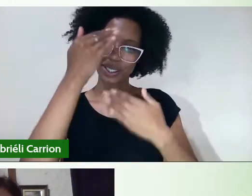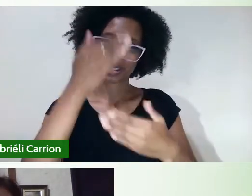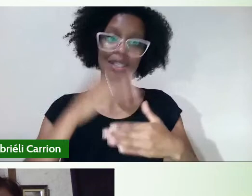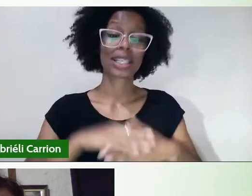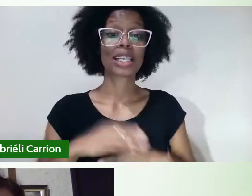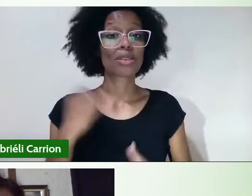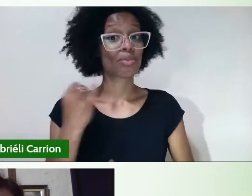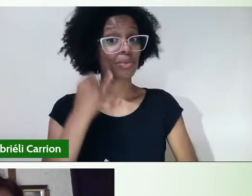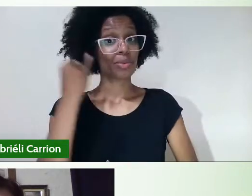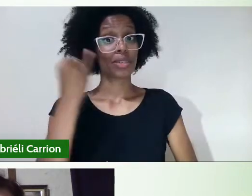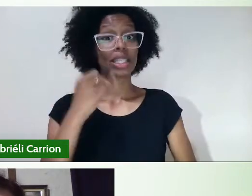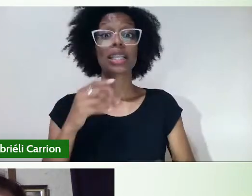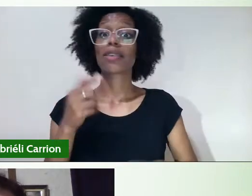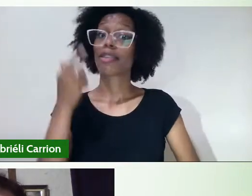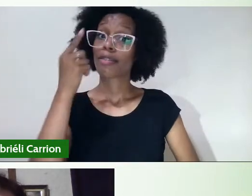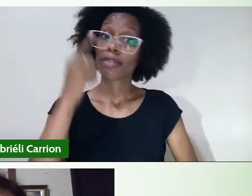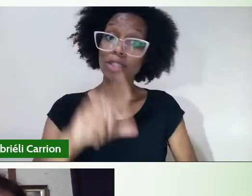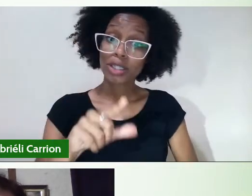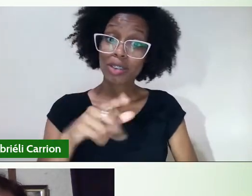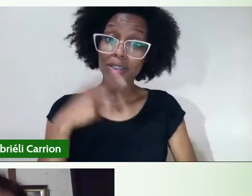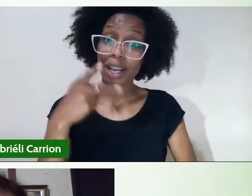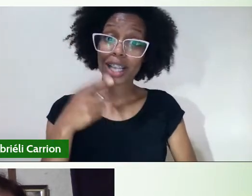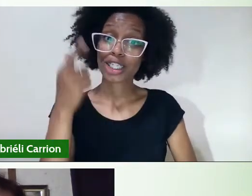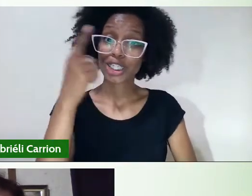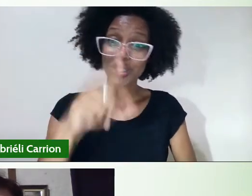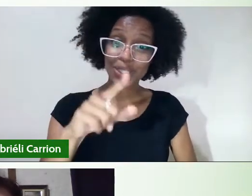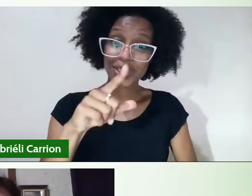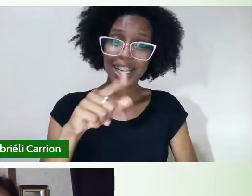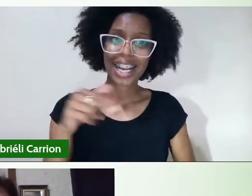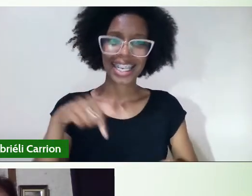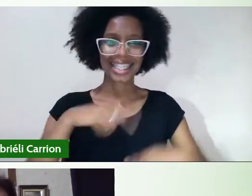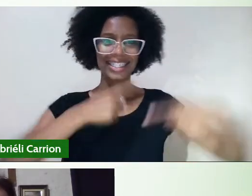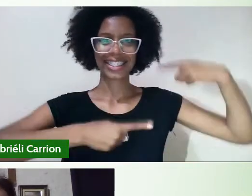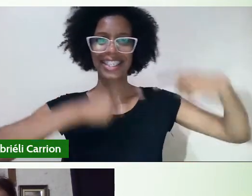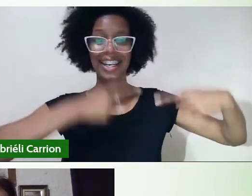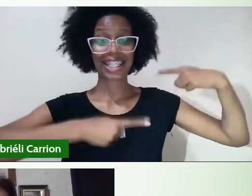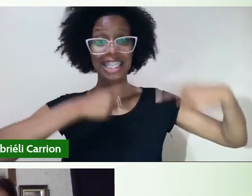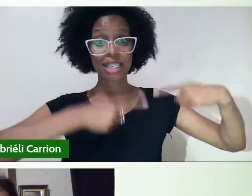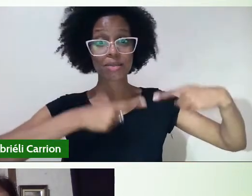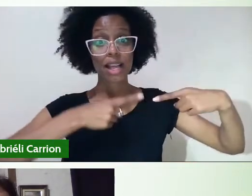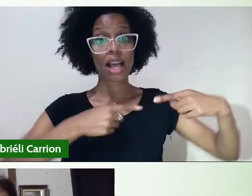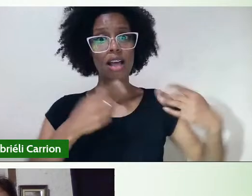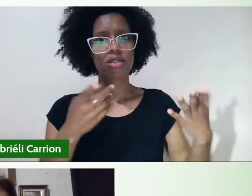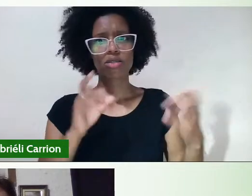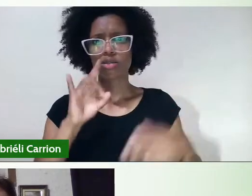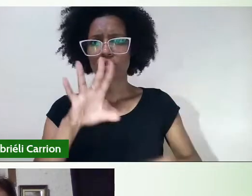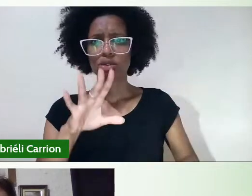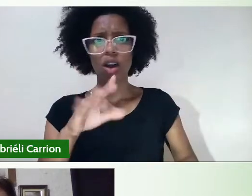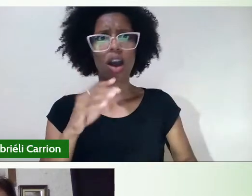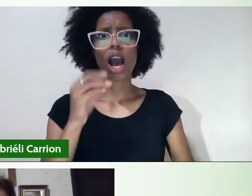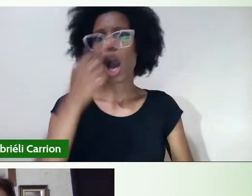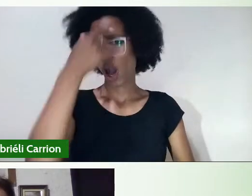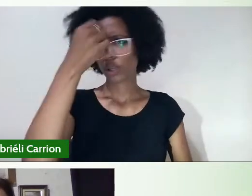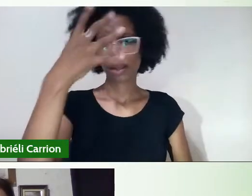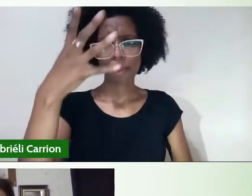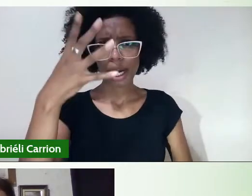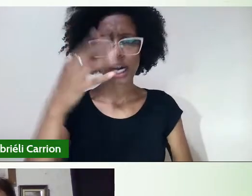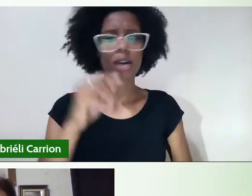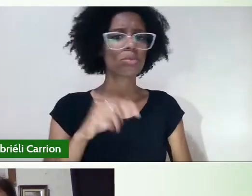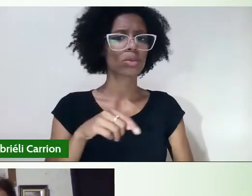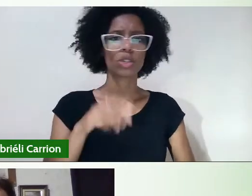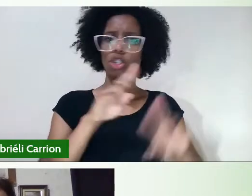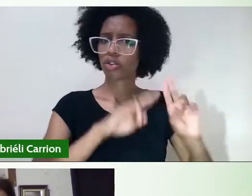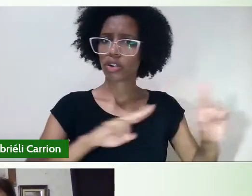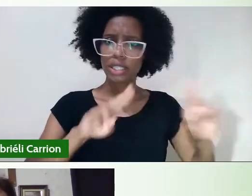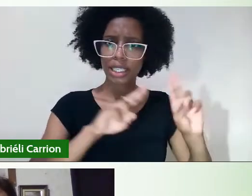assim, reforçar uma última coisinha. A gente está aqui debatendo não só as ações da Unipampa, as ações da universidade, a gente está debatendo